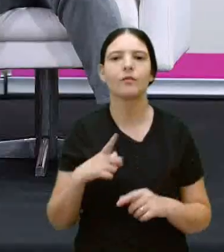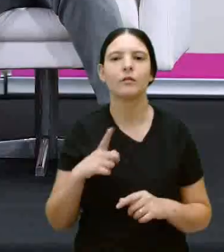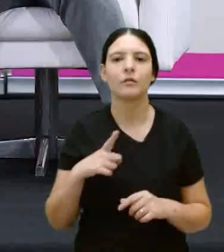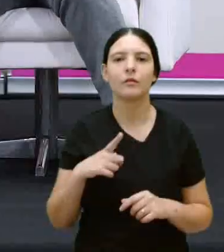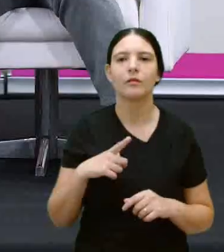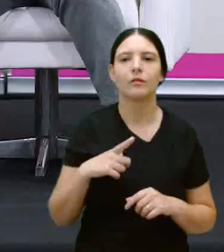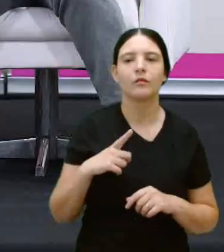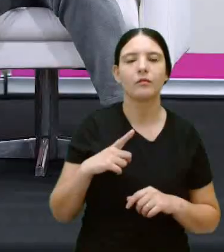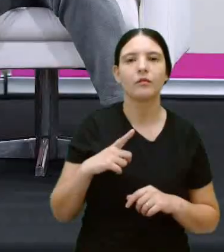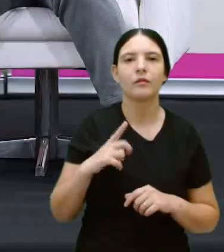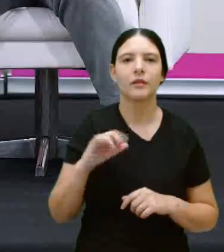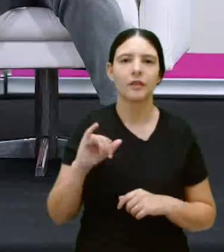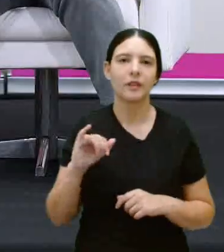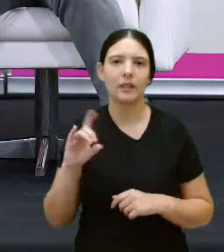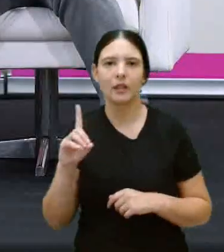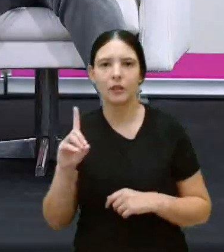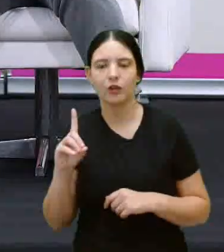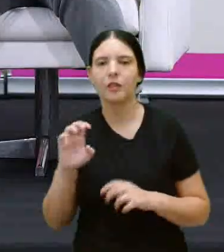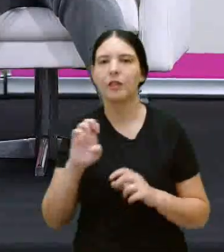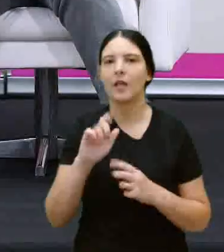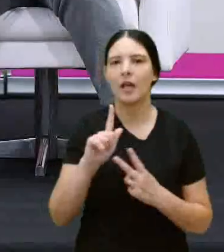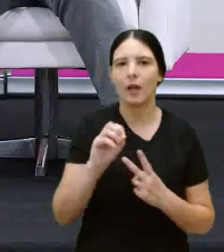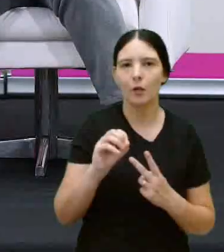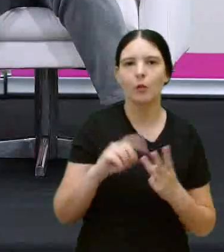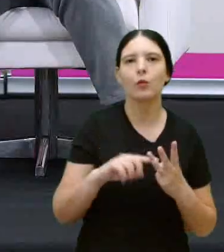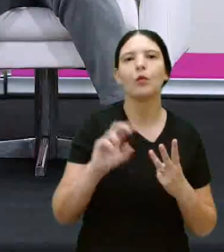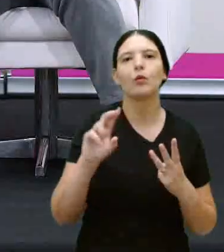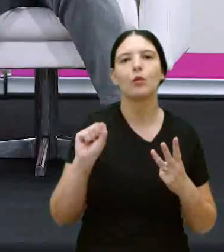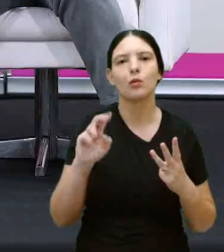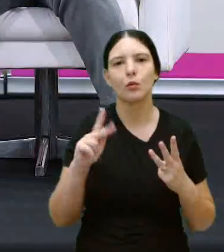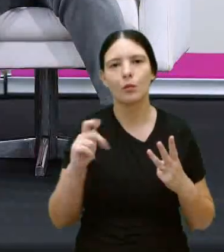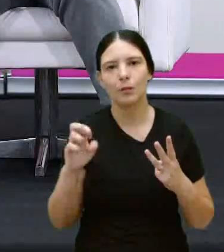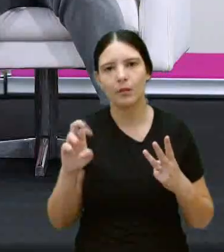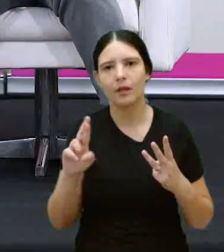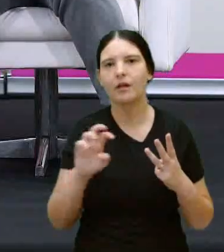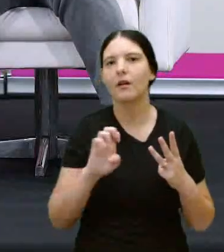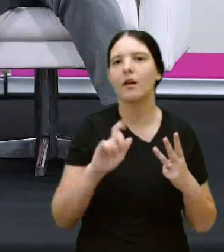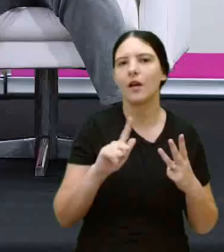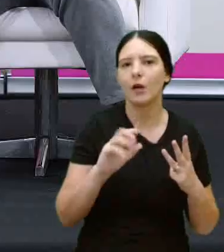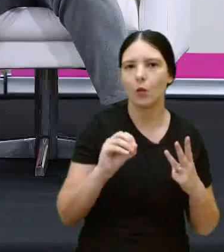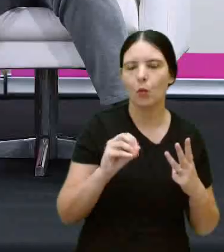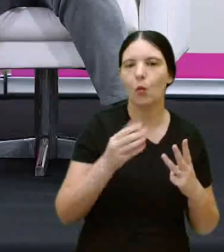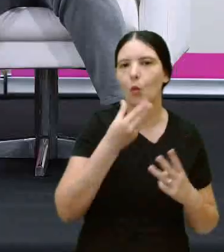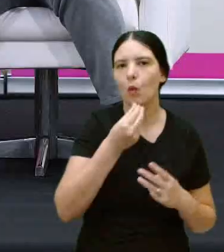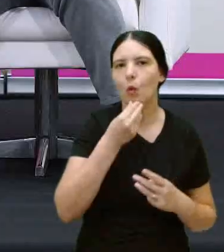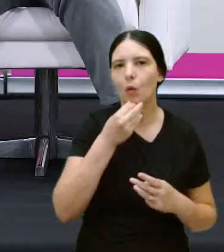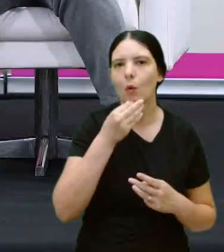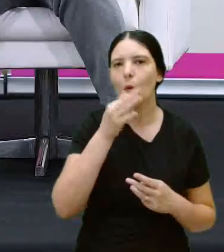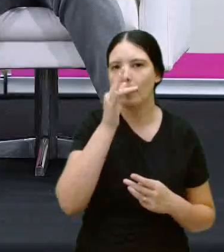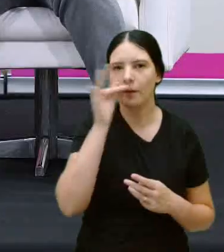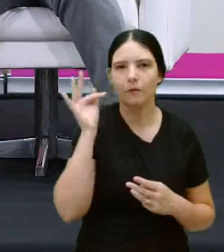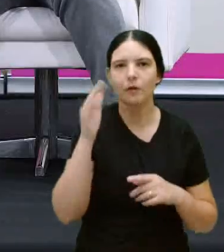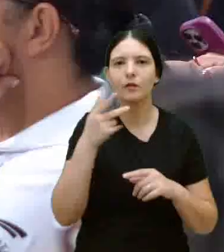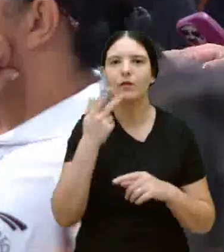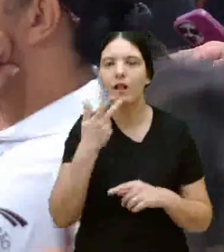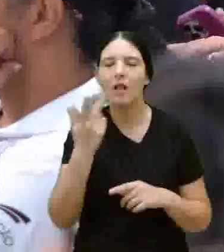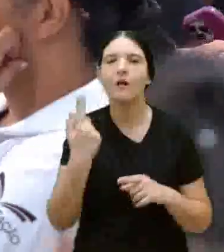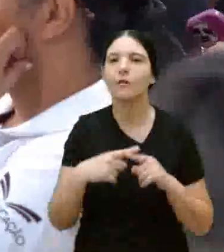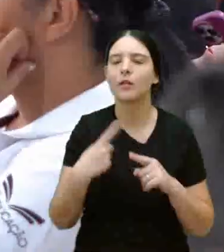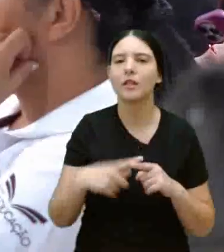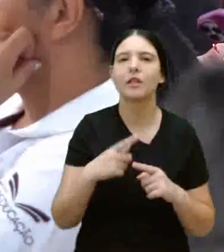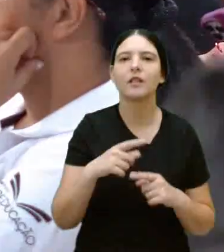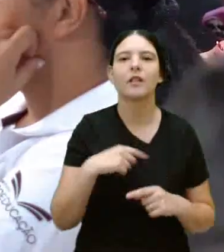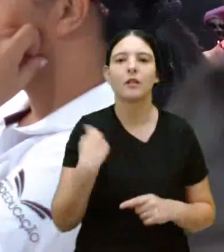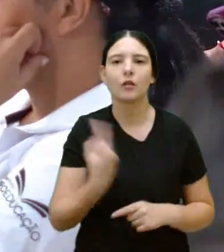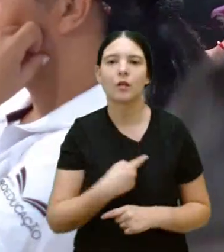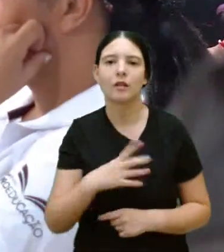id, ego, superego de Freud, onde ele fala que nós temos essa ambivalência, né? Entre o amor